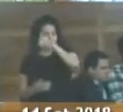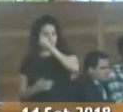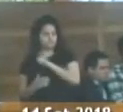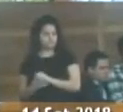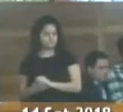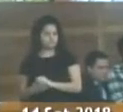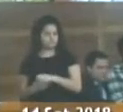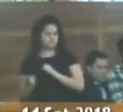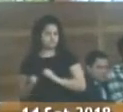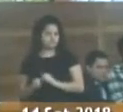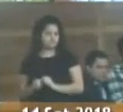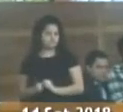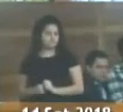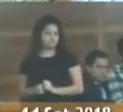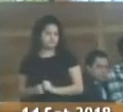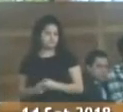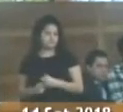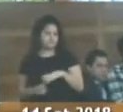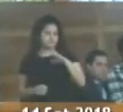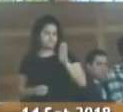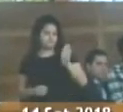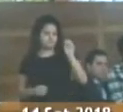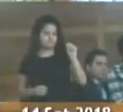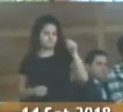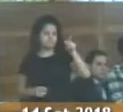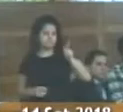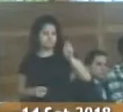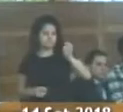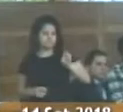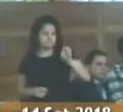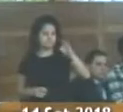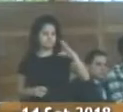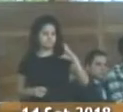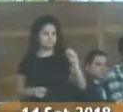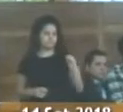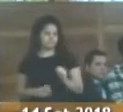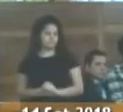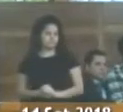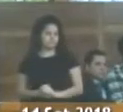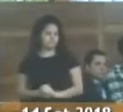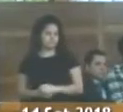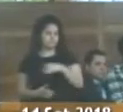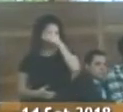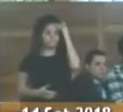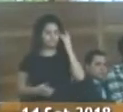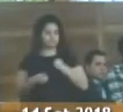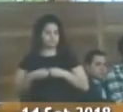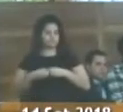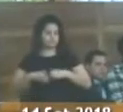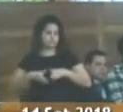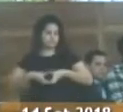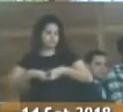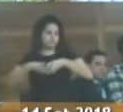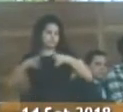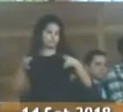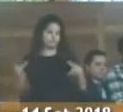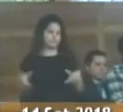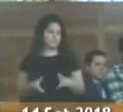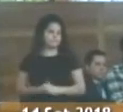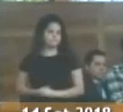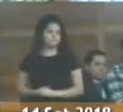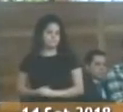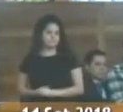sabe, badjeco é como se reconhecem os nativos da ilha. São pessoas de coração aberto, pés no chão,